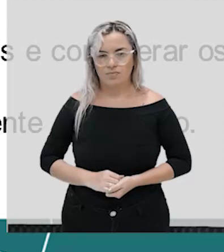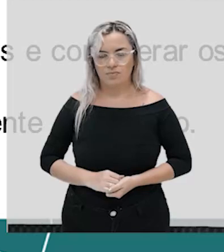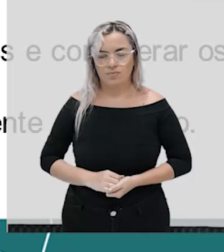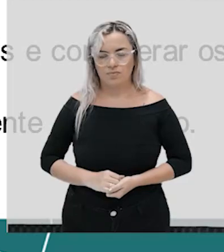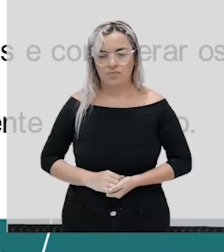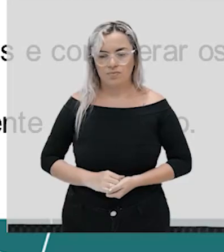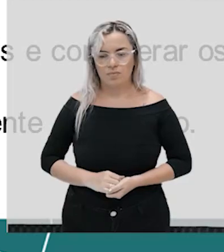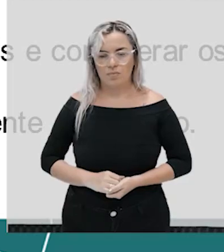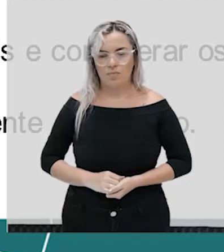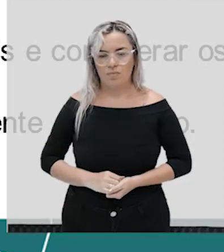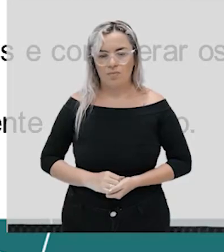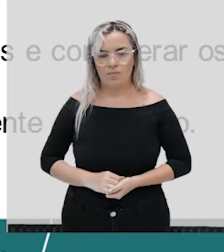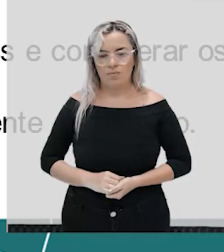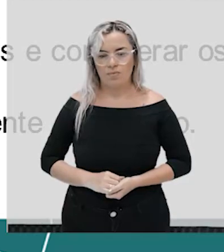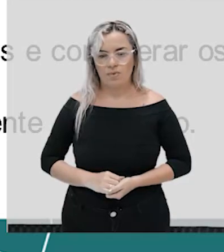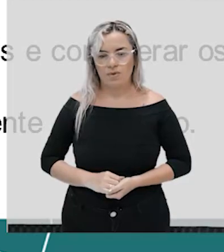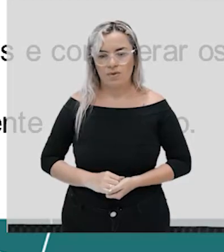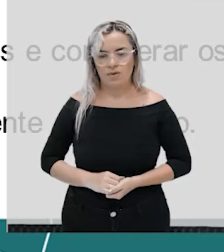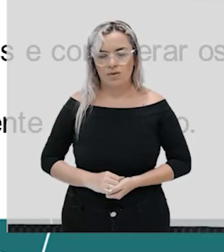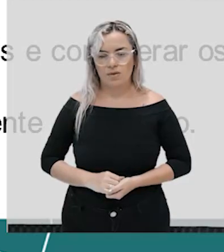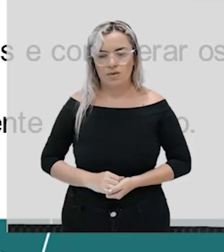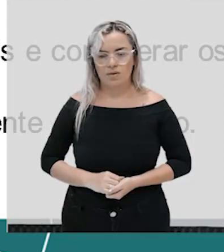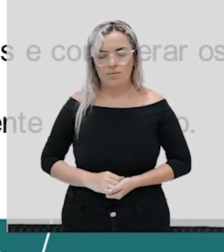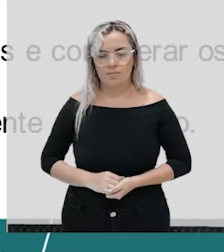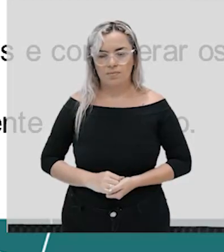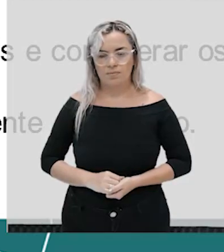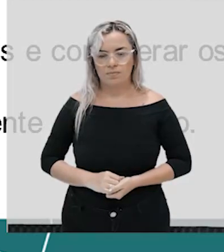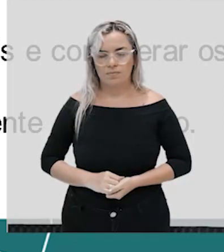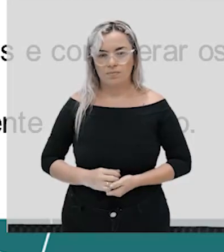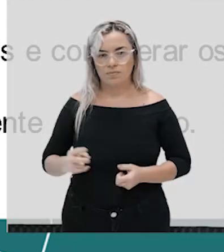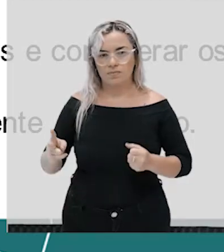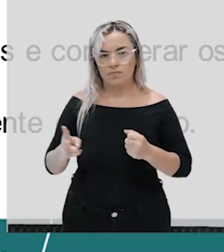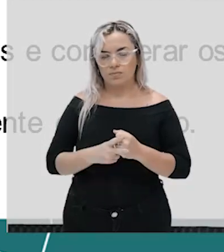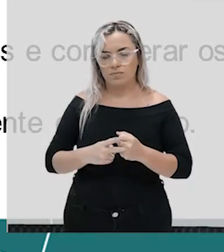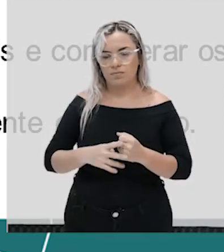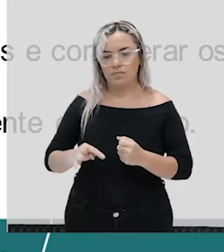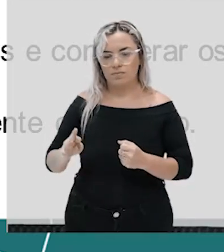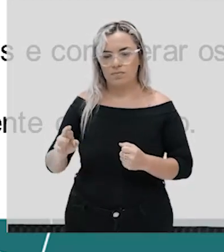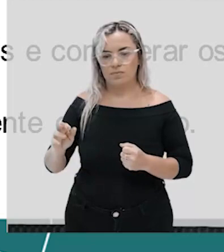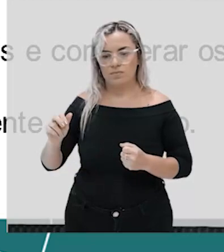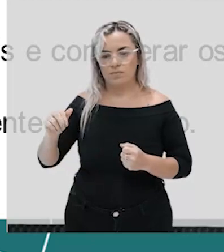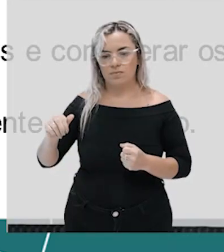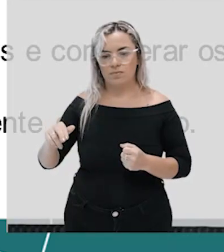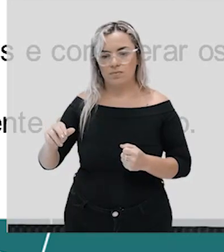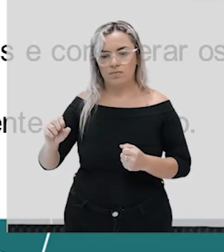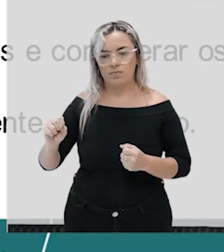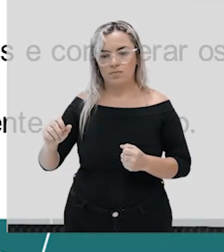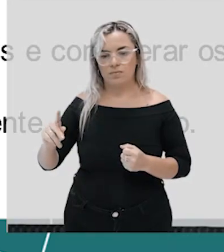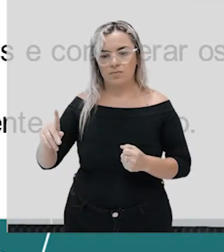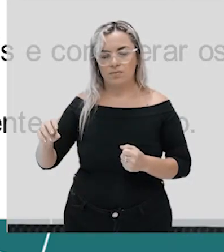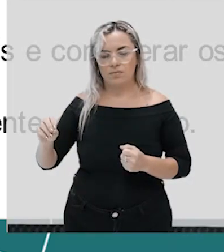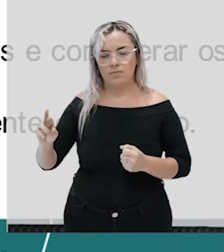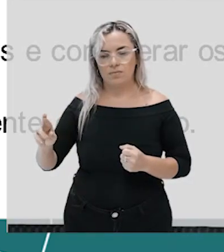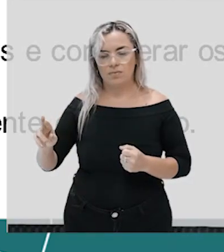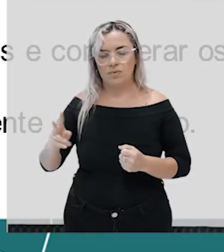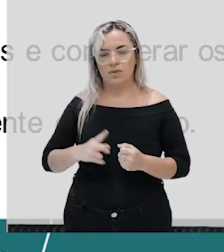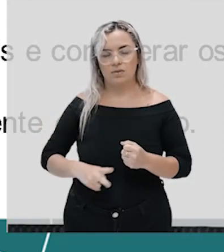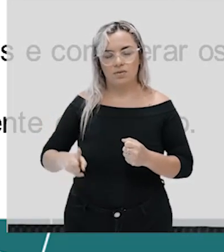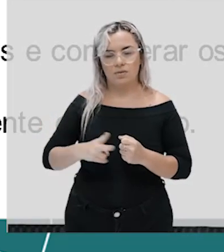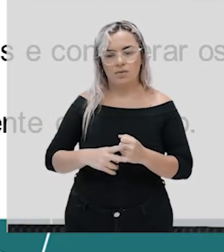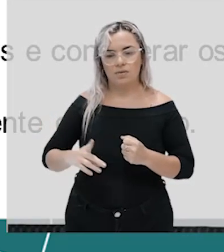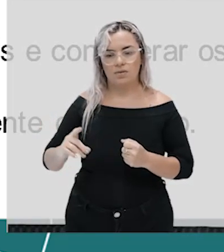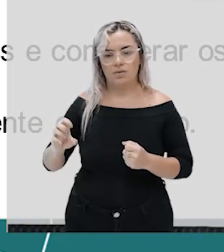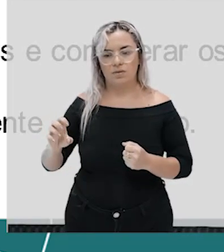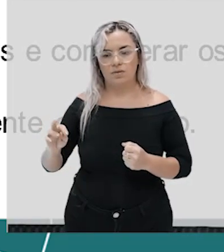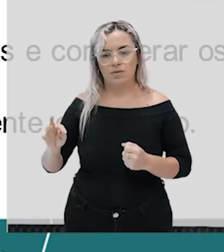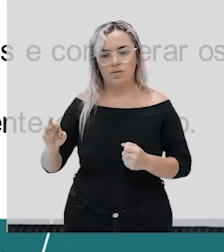precisa escolher os verbos fazer, transpor, lembra do verbo por, deter, lembra do verbo ter, ir, tá?